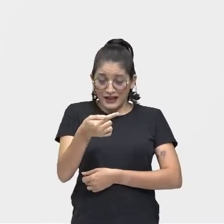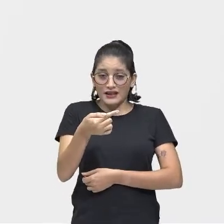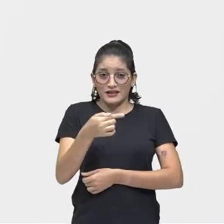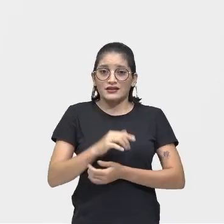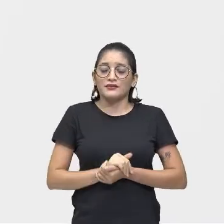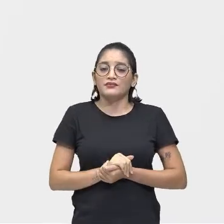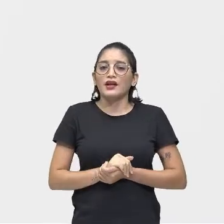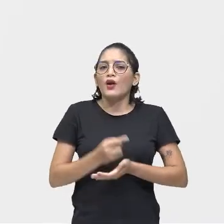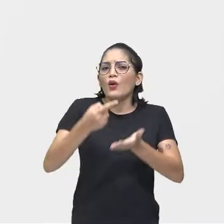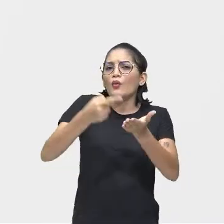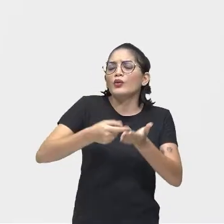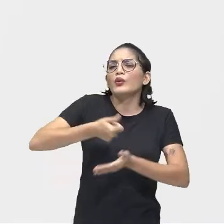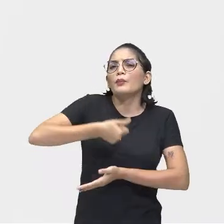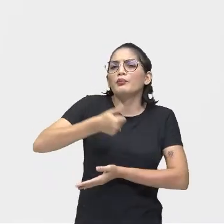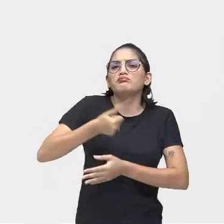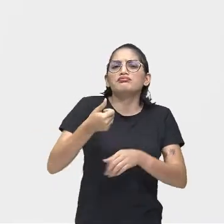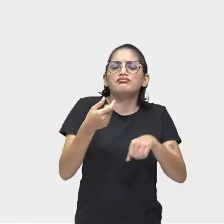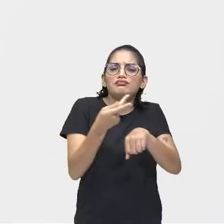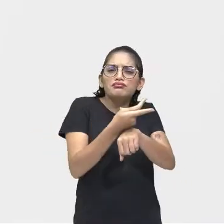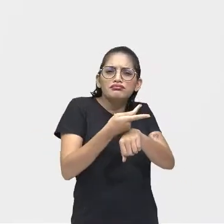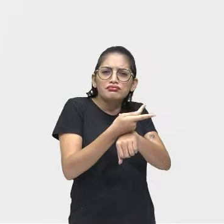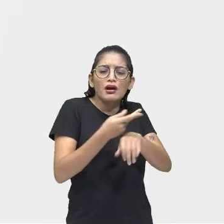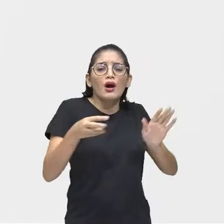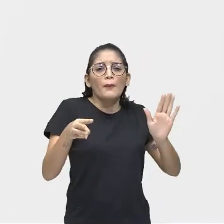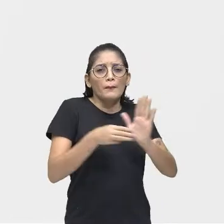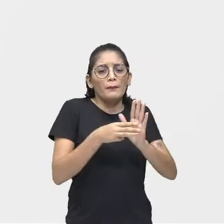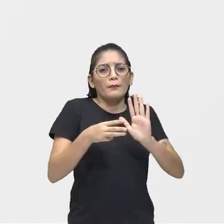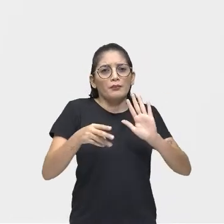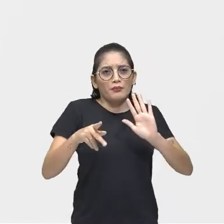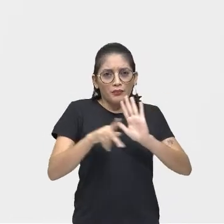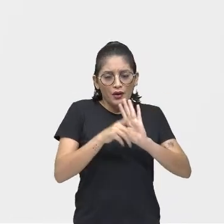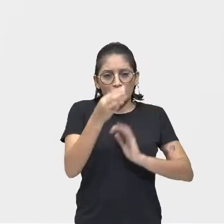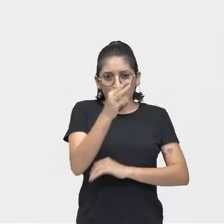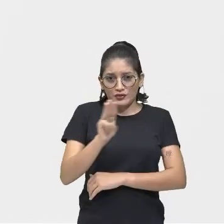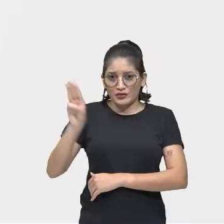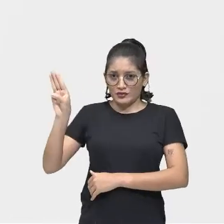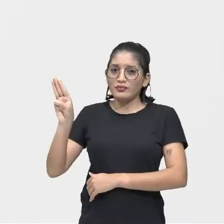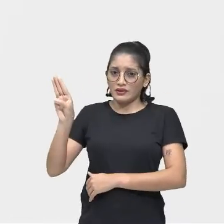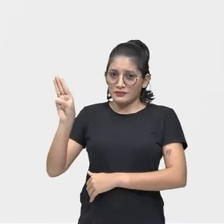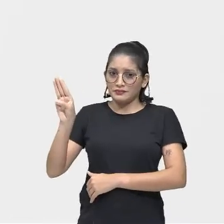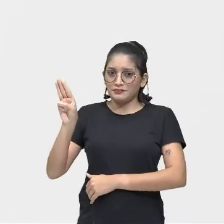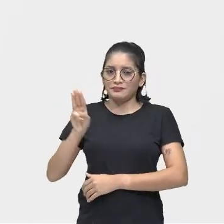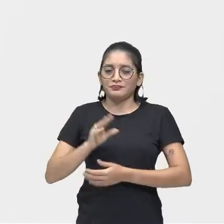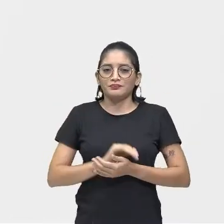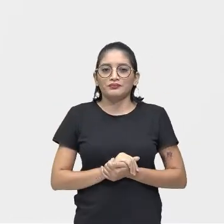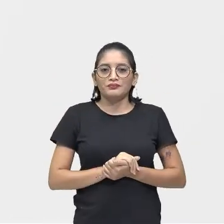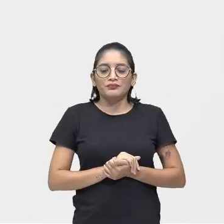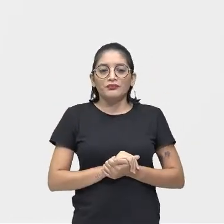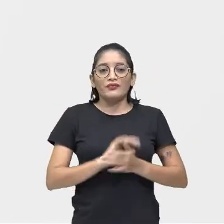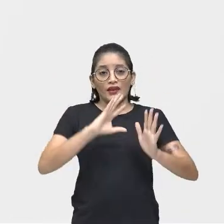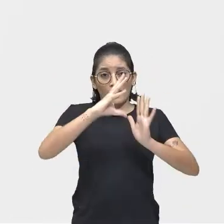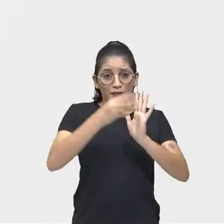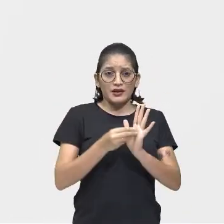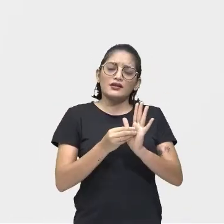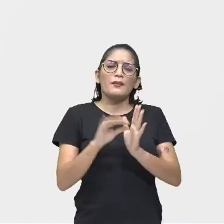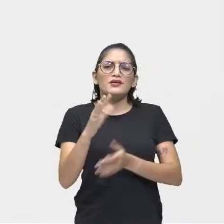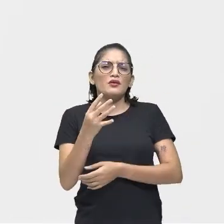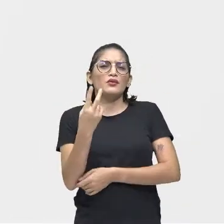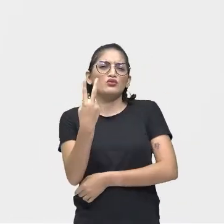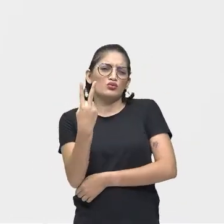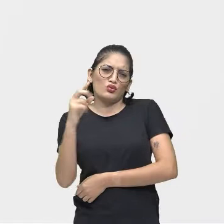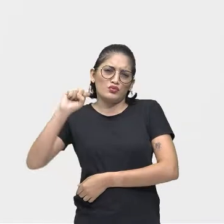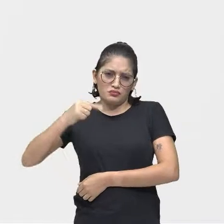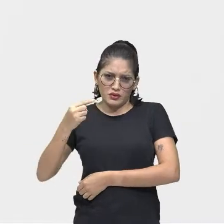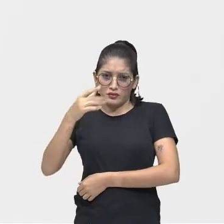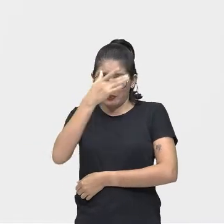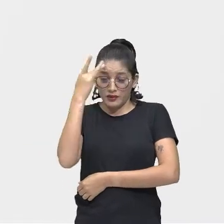foi encomendada a primeira expedição bandeirante para a Amazônia, com cerca de 2.000 pessoas. As